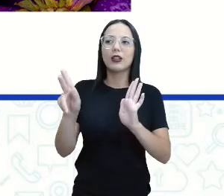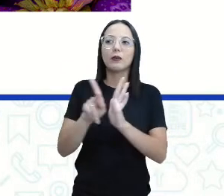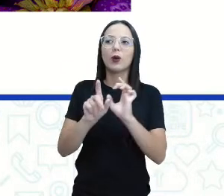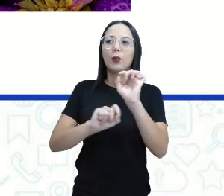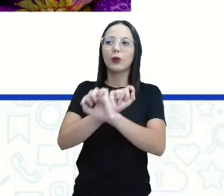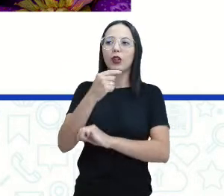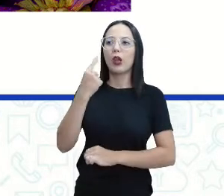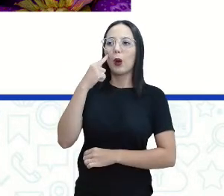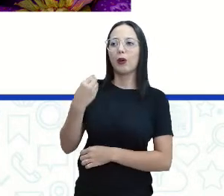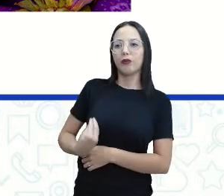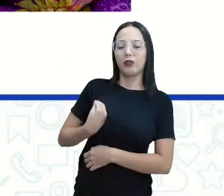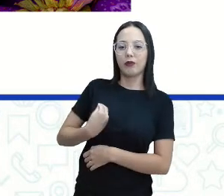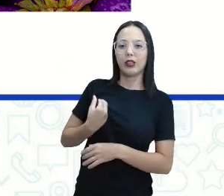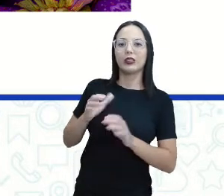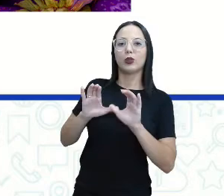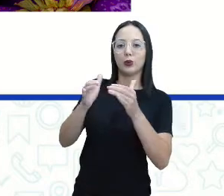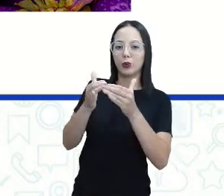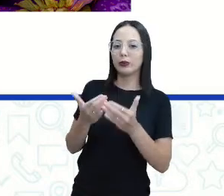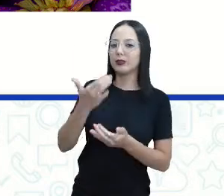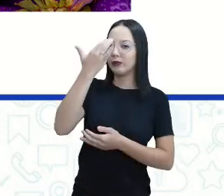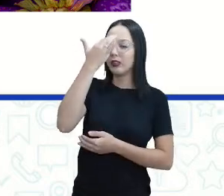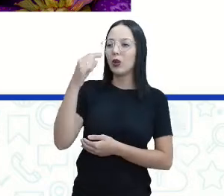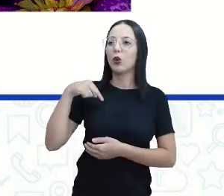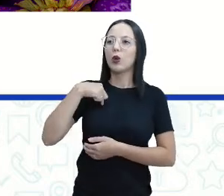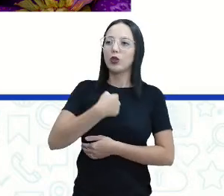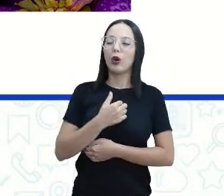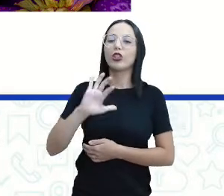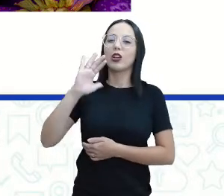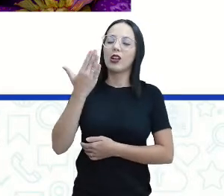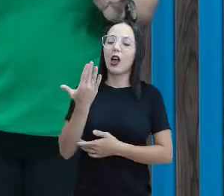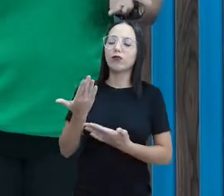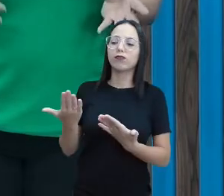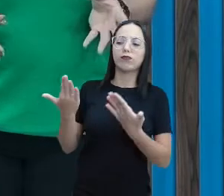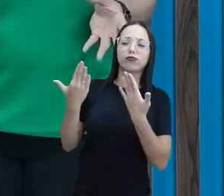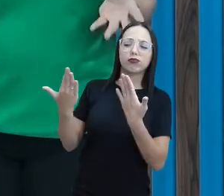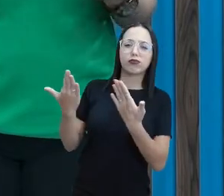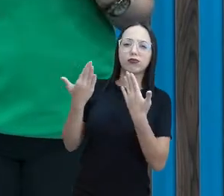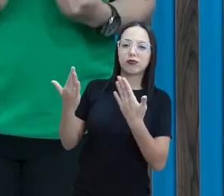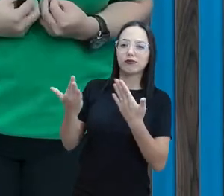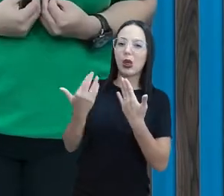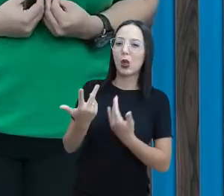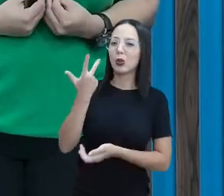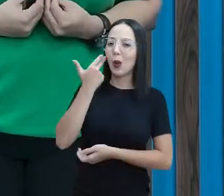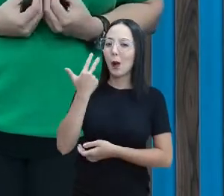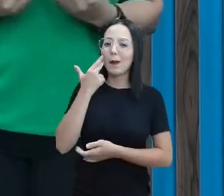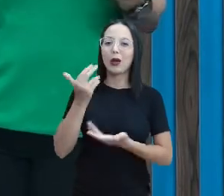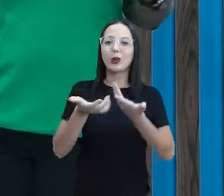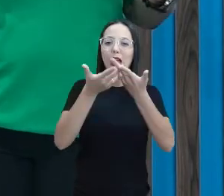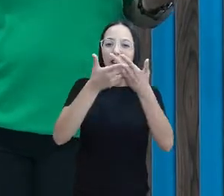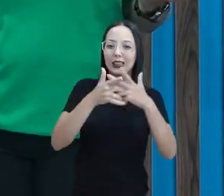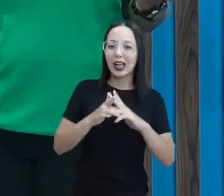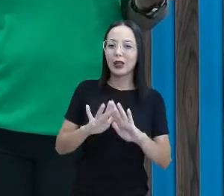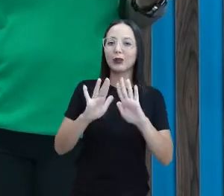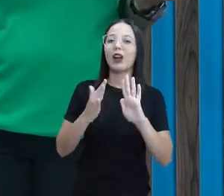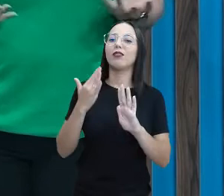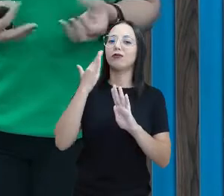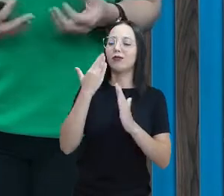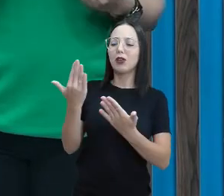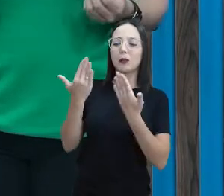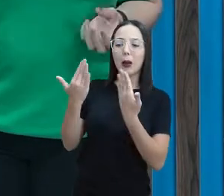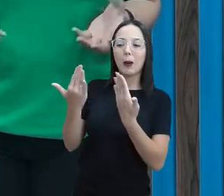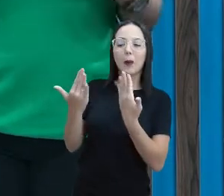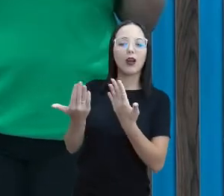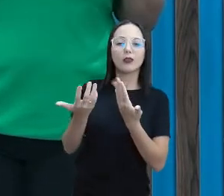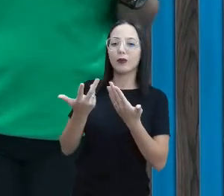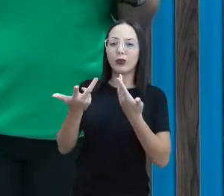questão de sobrevivência da espécie, tá, gente? A gente fica mesmo desconfiado. Isso é normal, isso é natural, é orgânico, tá certo?